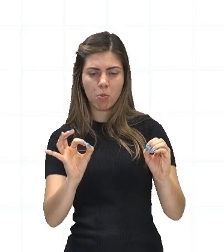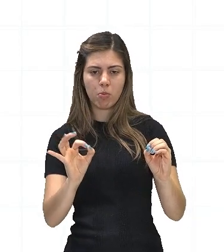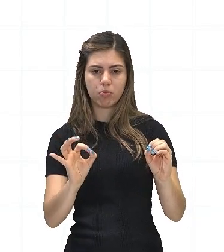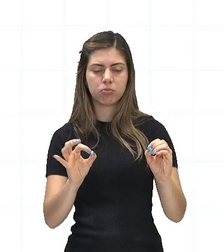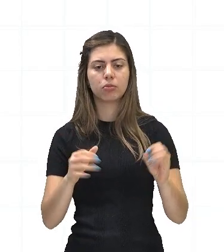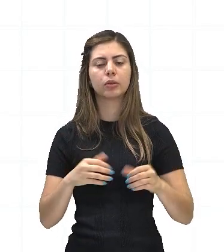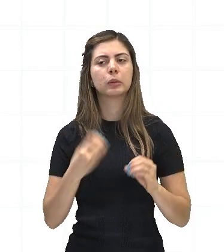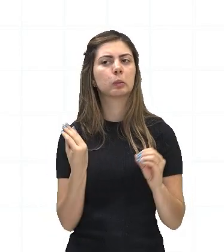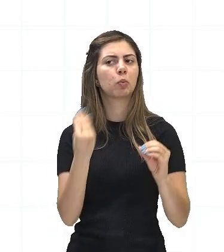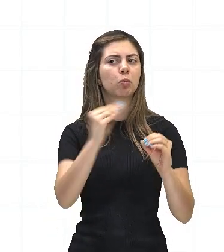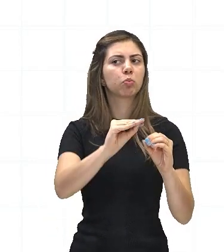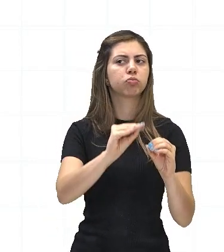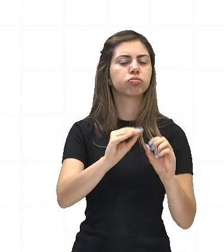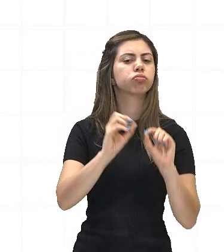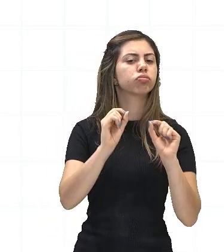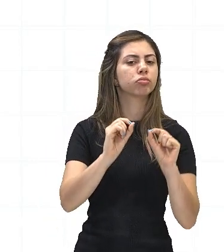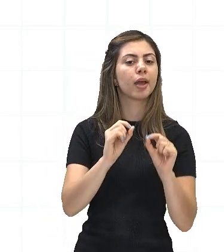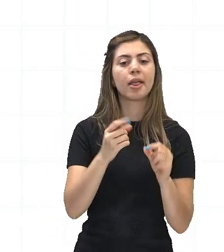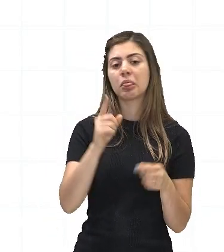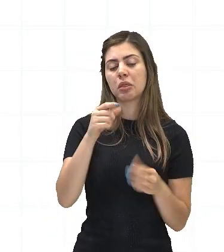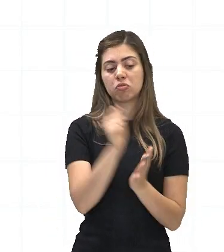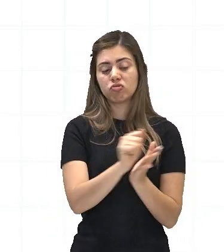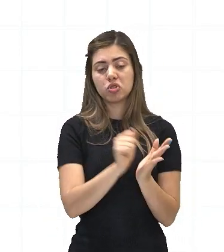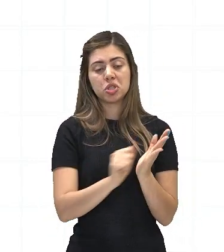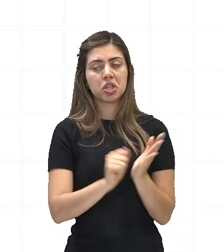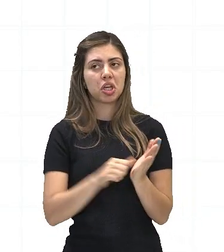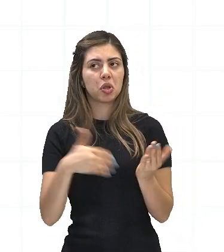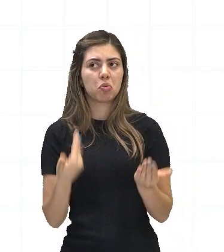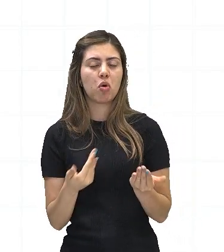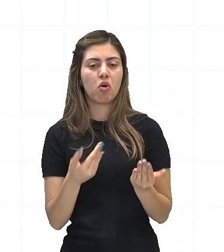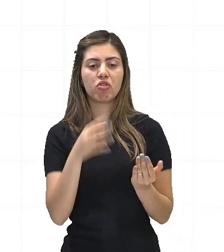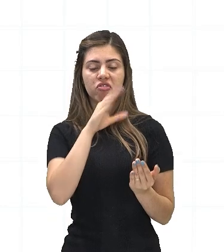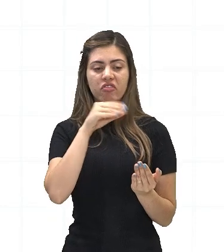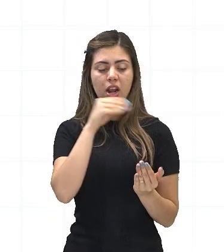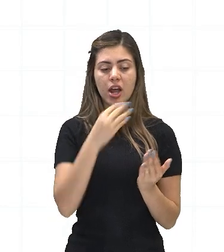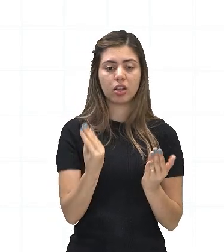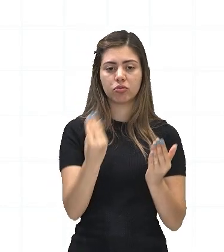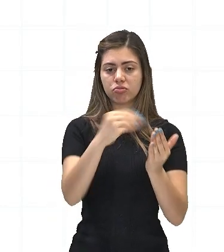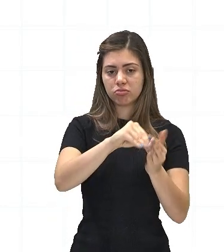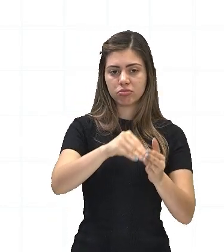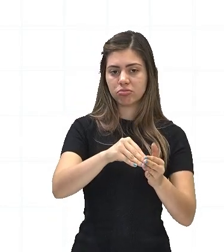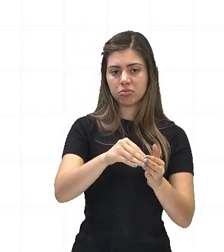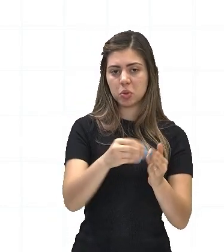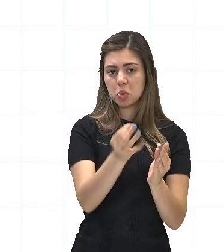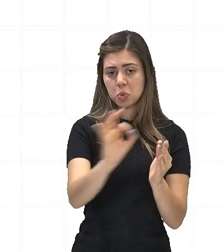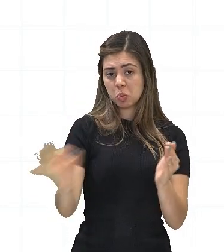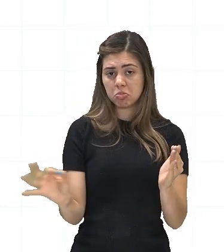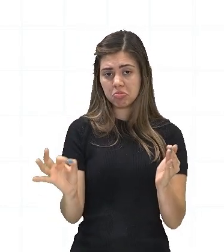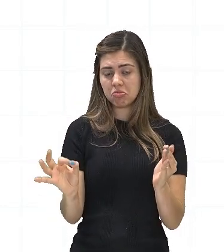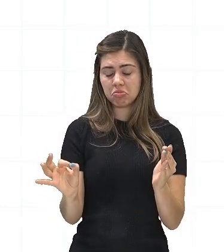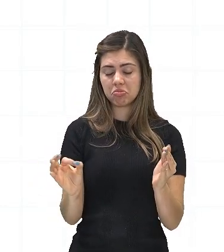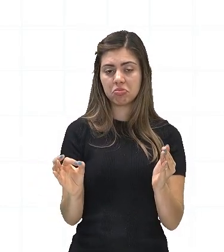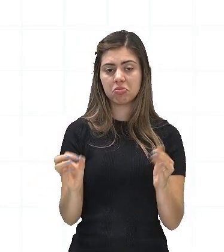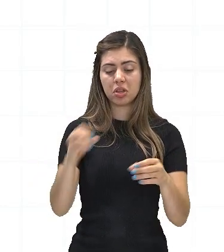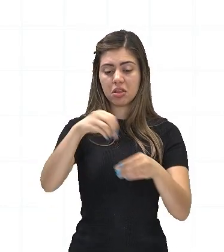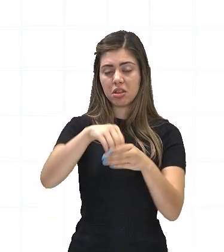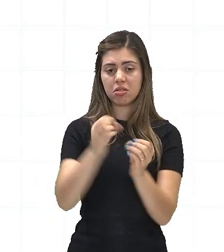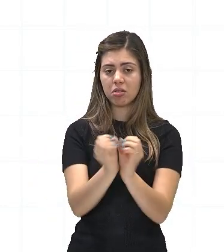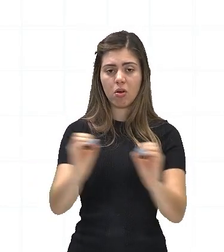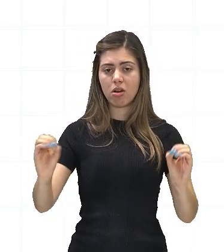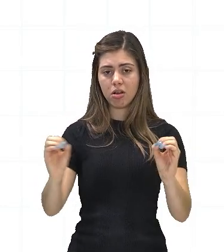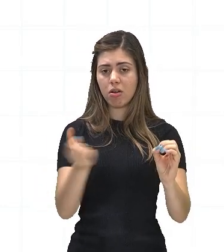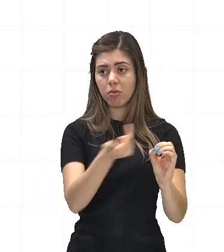explícito, professora? Escrito ou falado, né? Ele não foi escrito na oração, se eu escrevi a oração, ele não foi